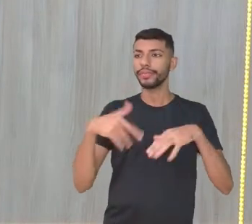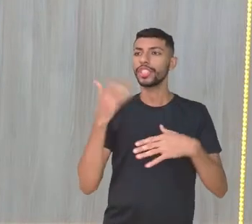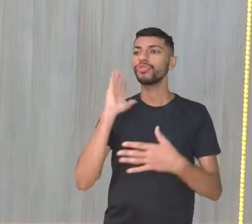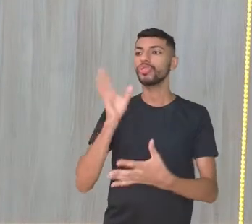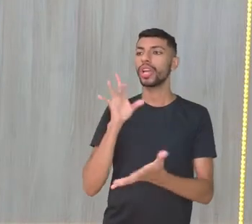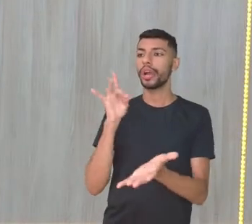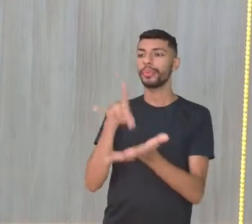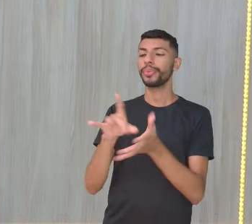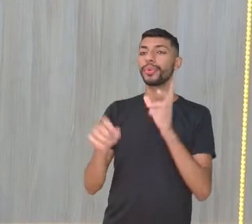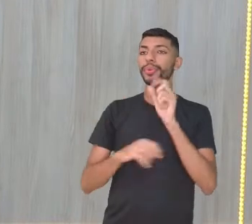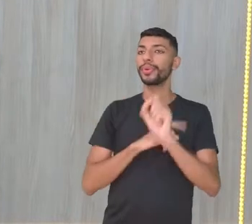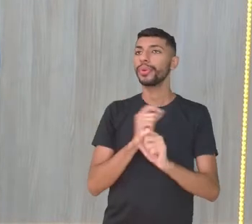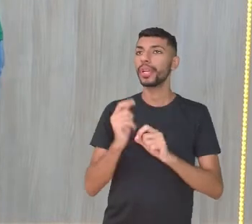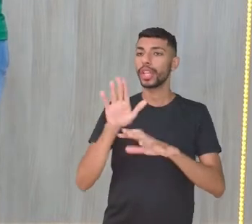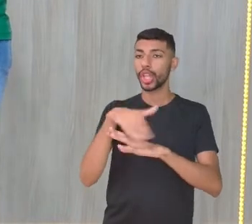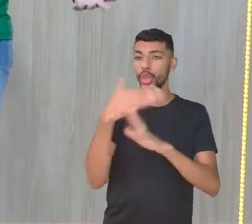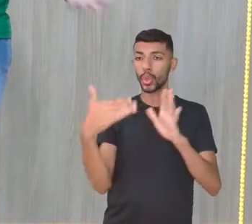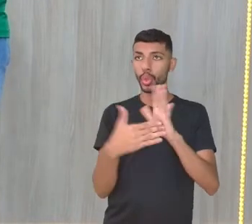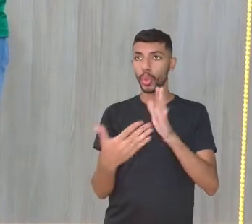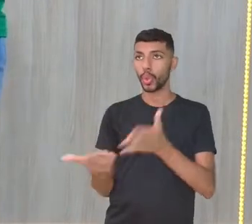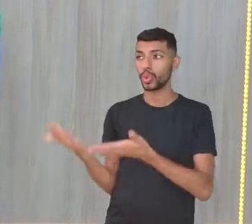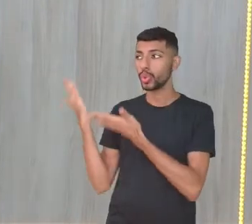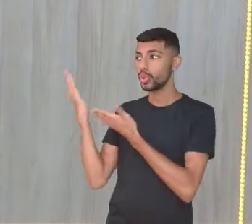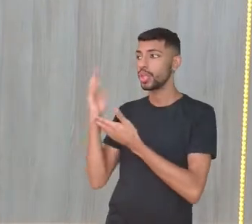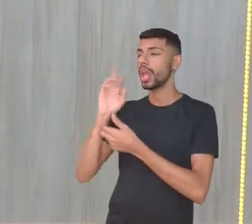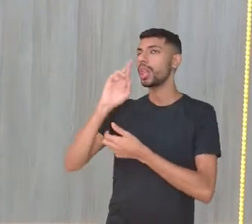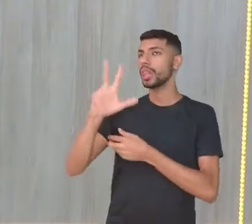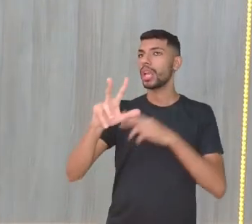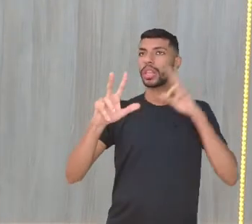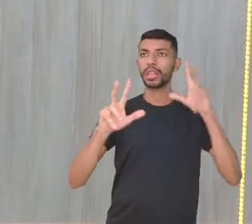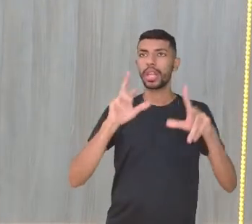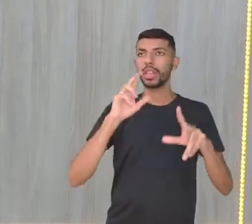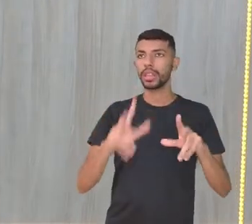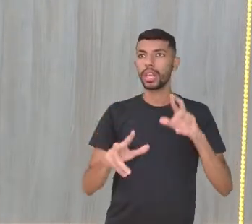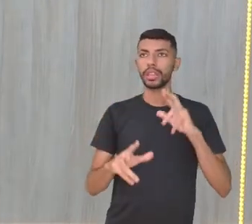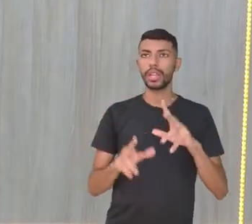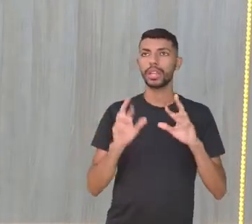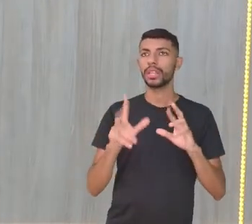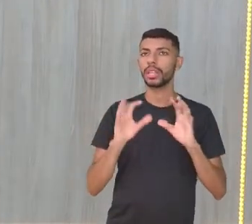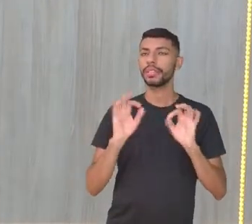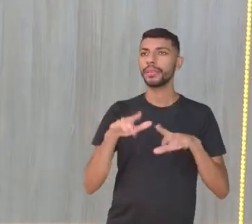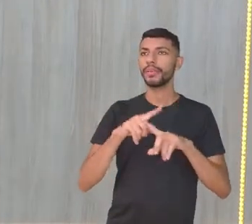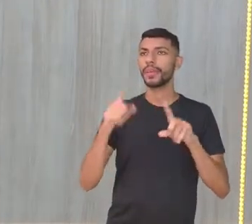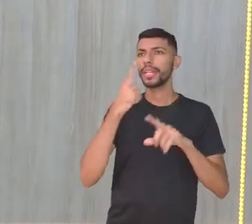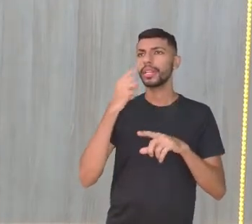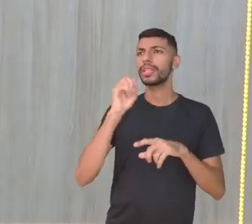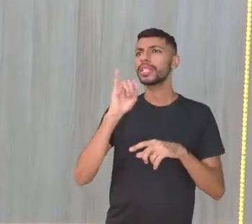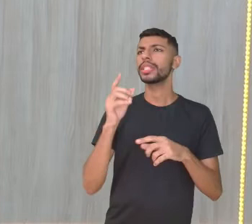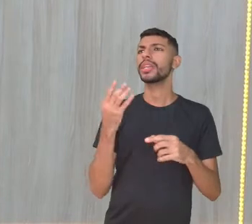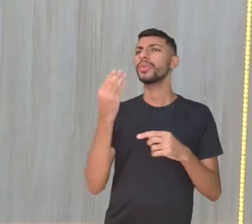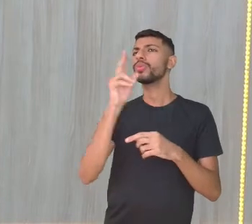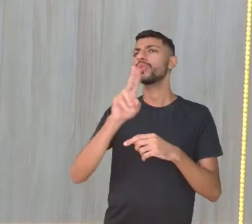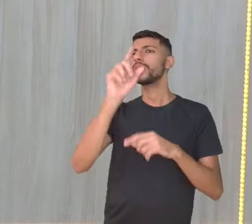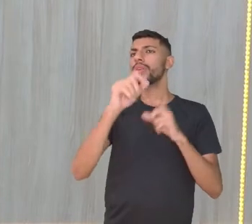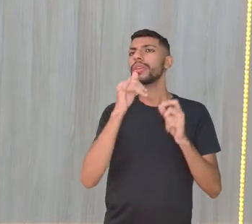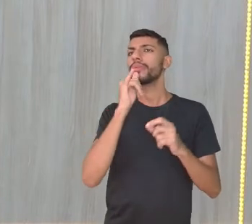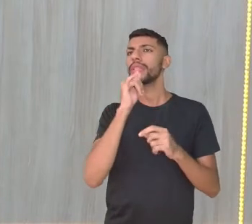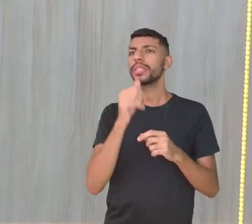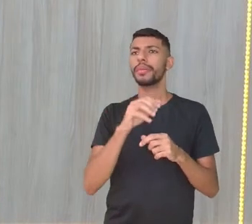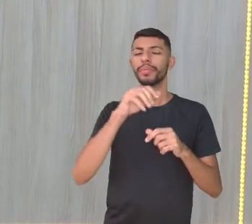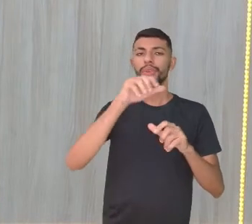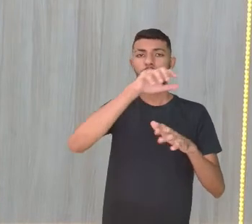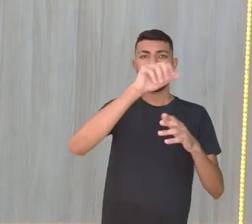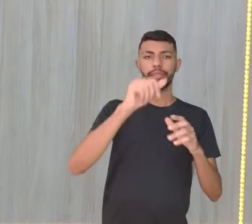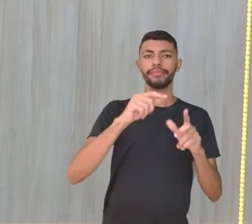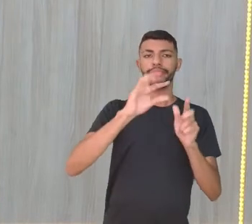afirmando que todos os lados desse polígono eles são diferentes. Agora imagina que eu coloco aqui a letrinha A